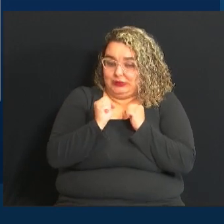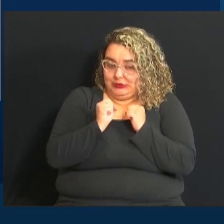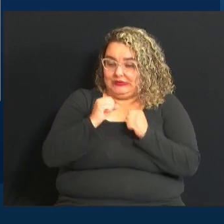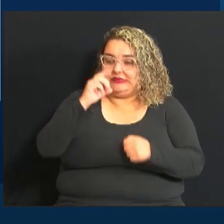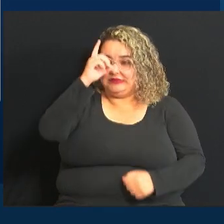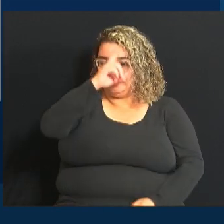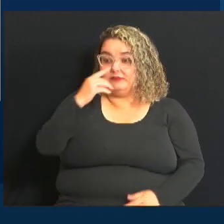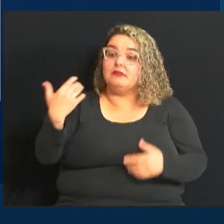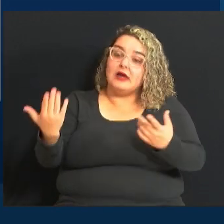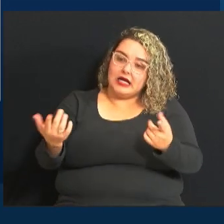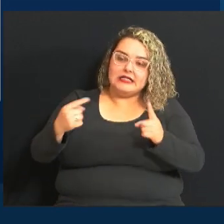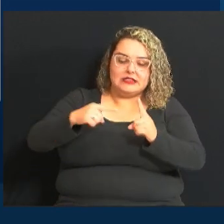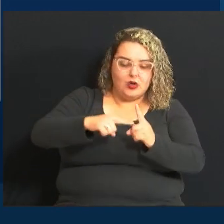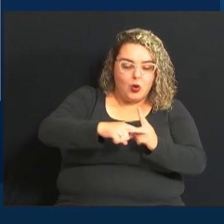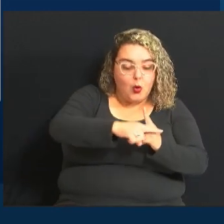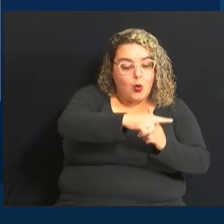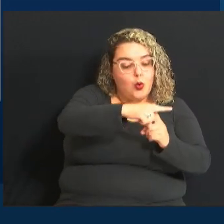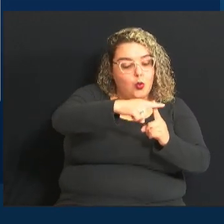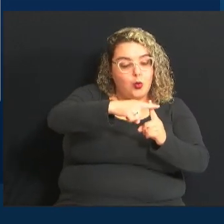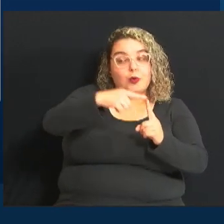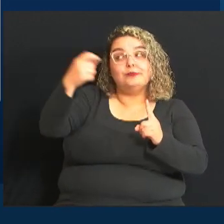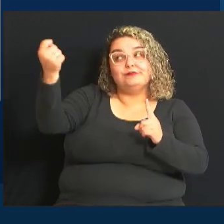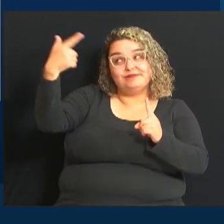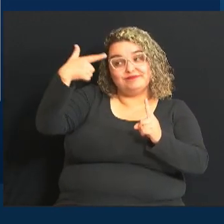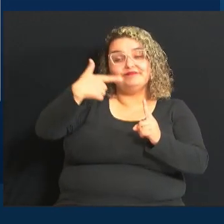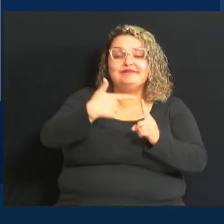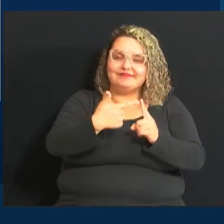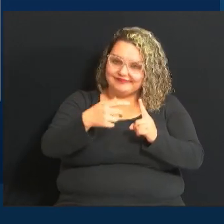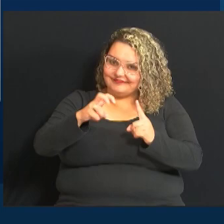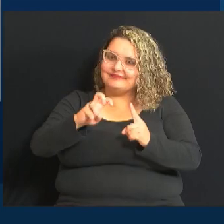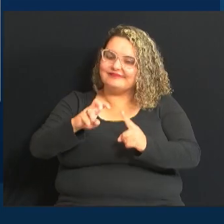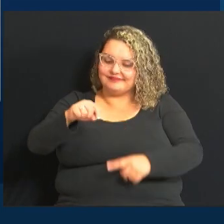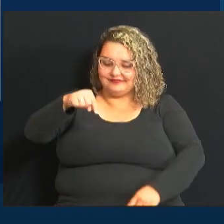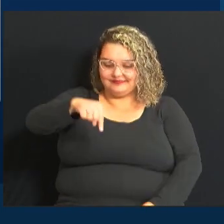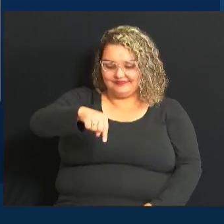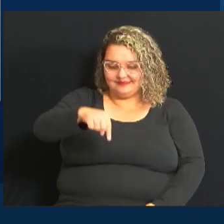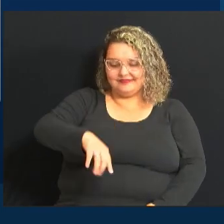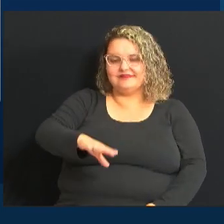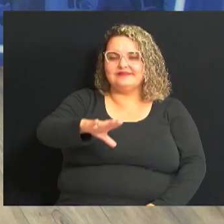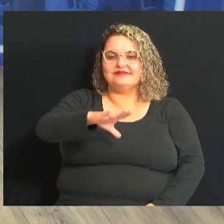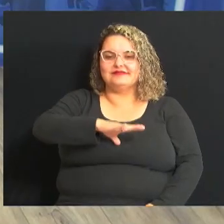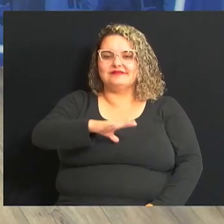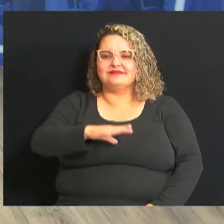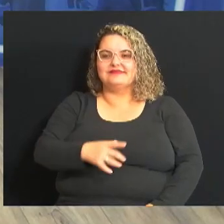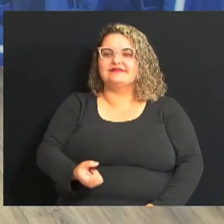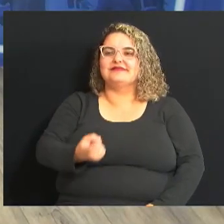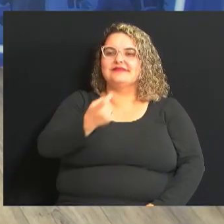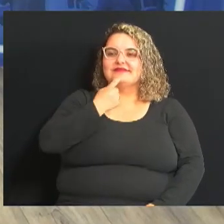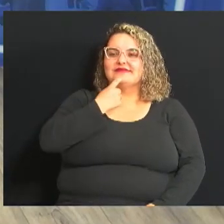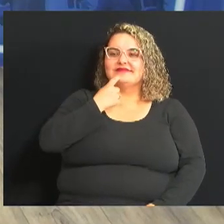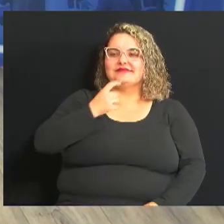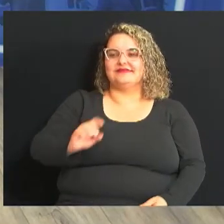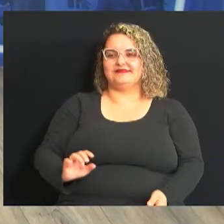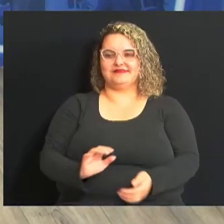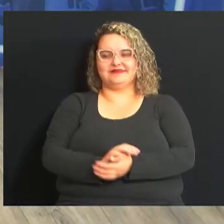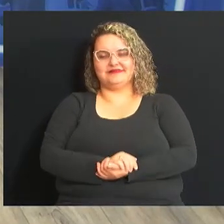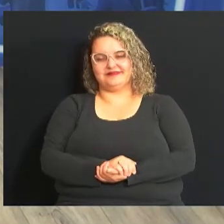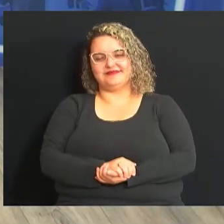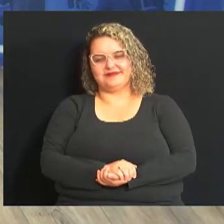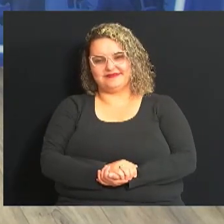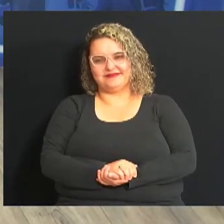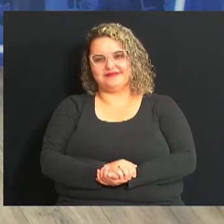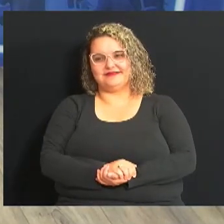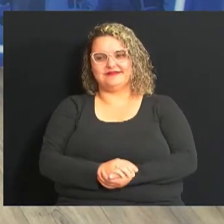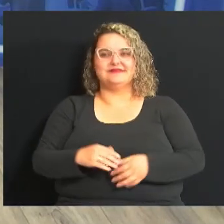domingão, mas com a presença do sol, a máxima pode chegar aos 25 graus aqui na cidade de